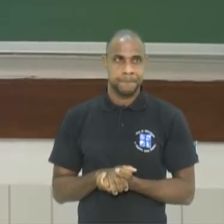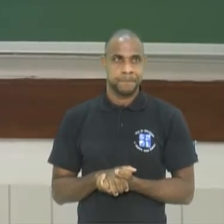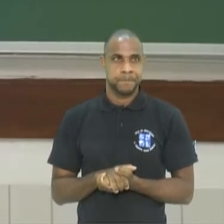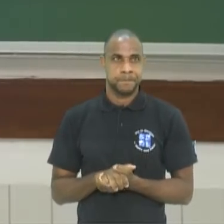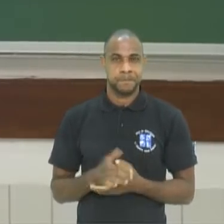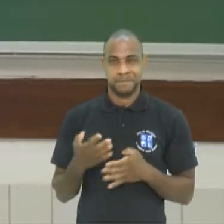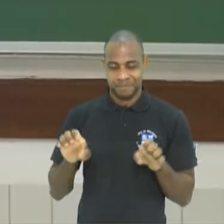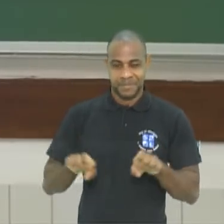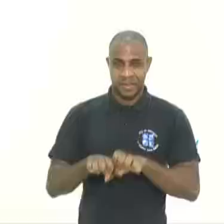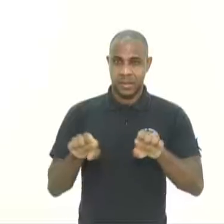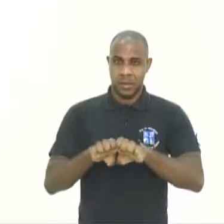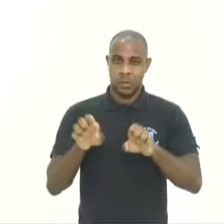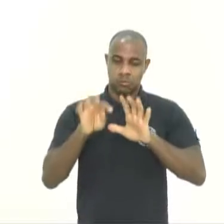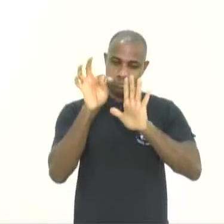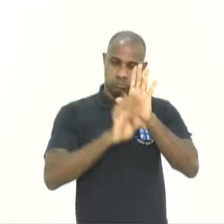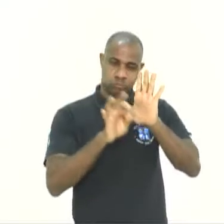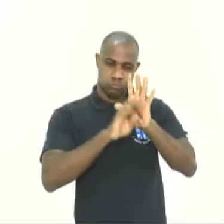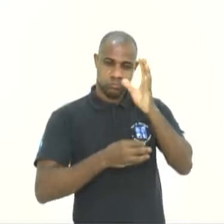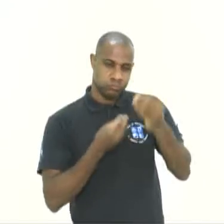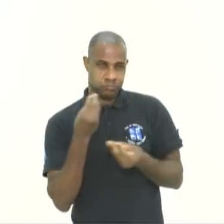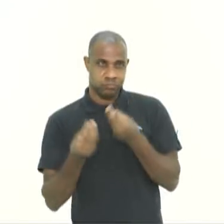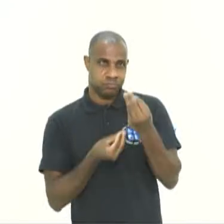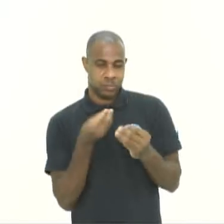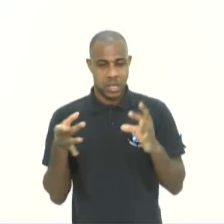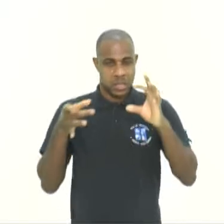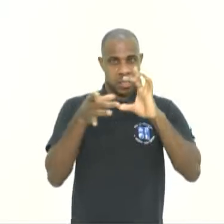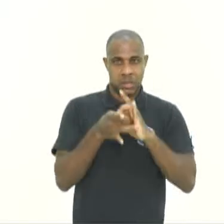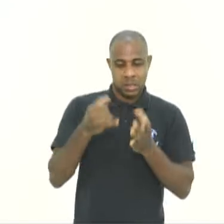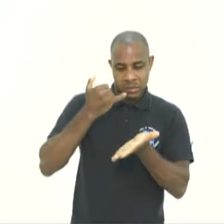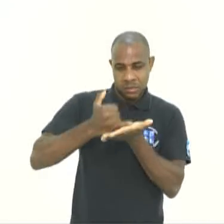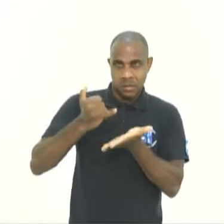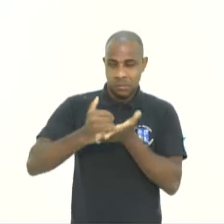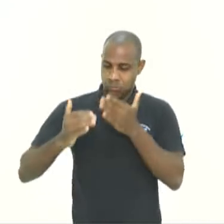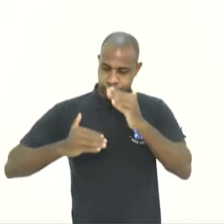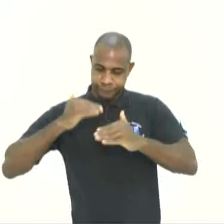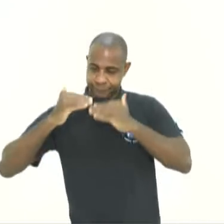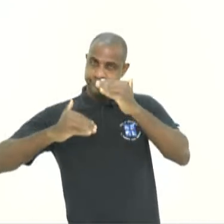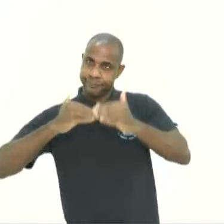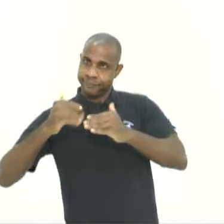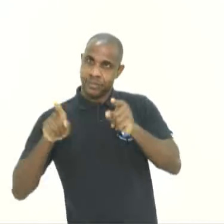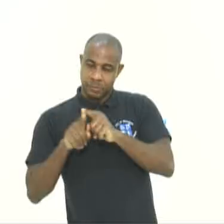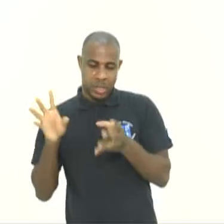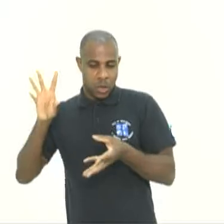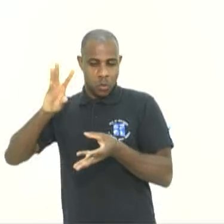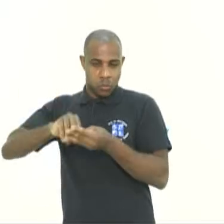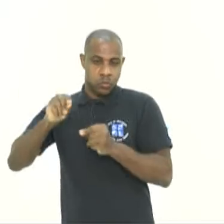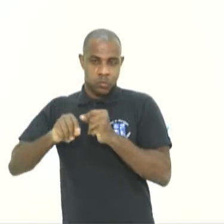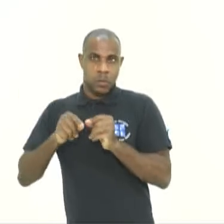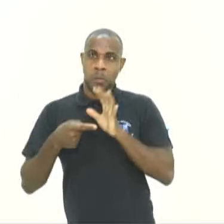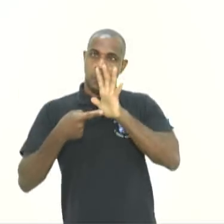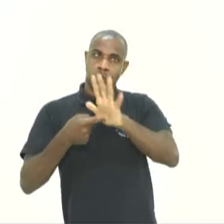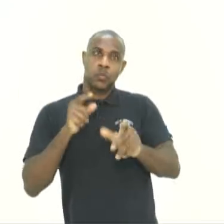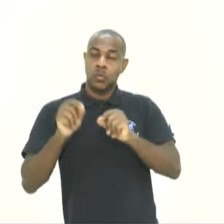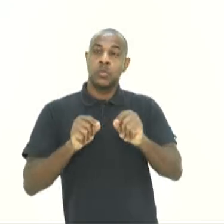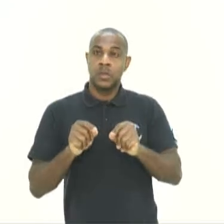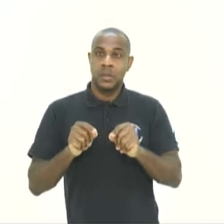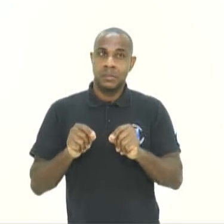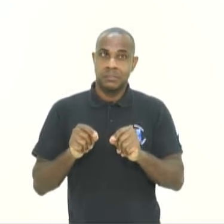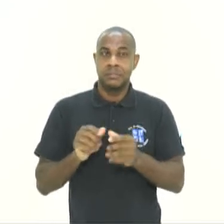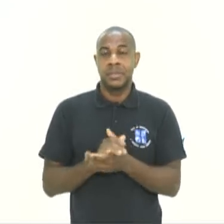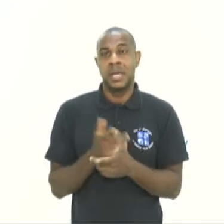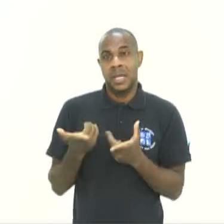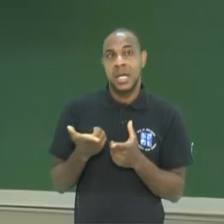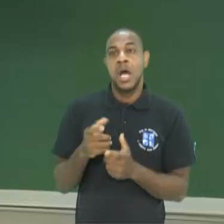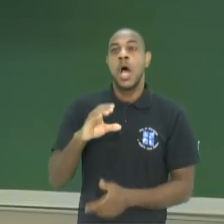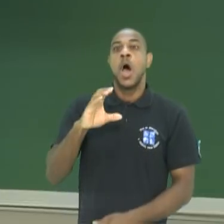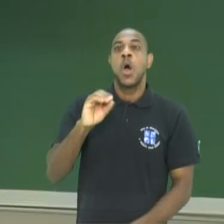Na estrutura textual, a ligação entre a introdução, o desenvolvimento e a conclusão é estabelecida pela coesão.